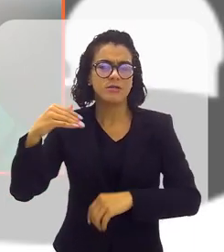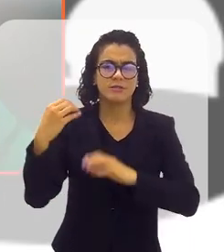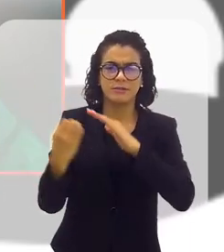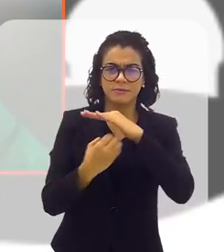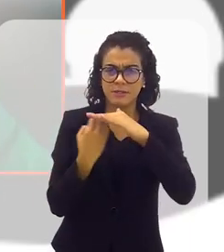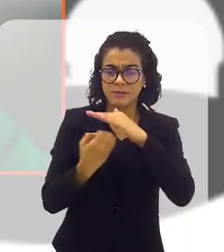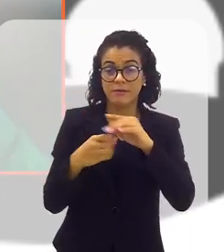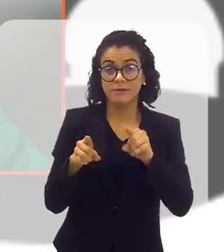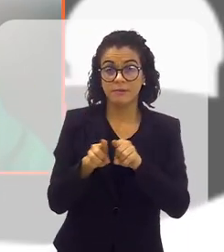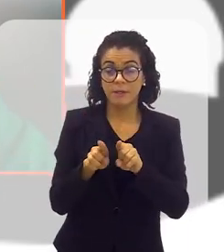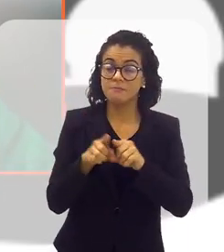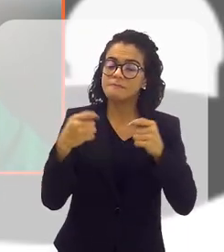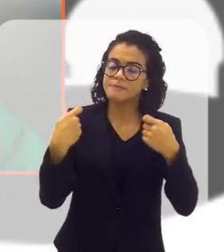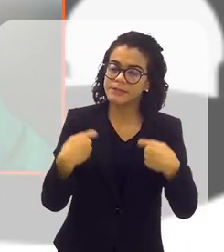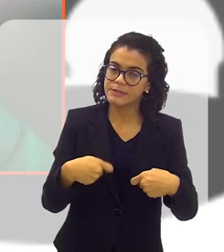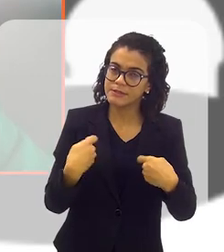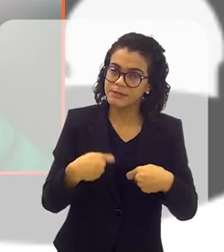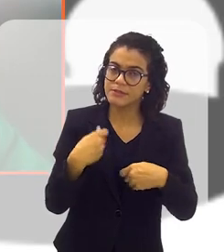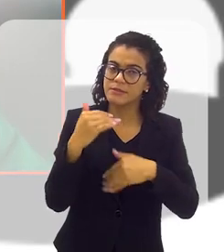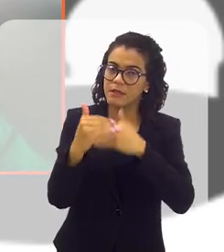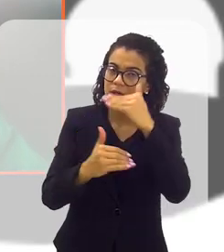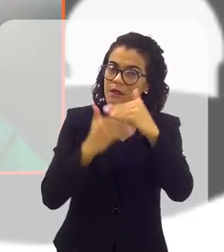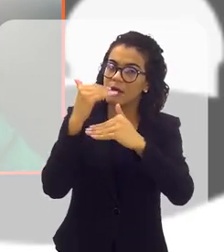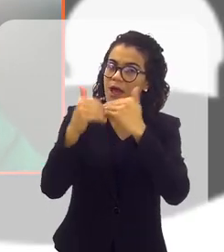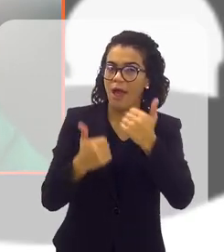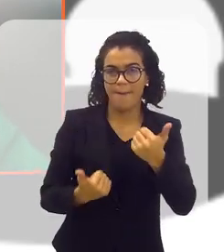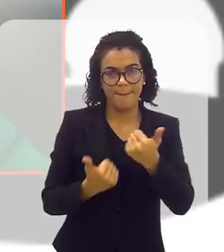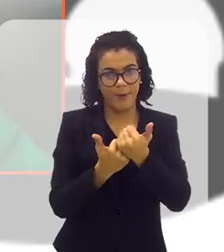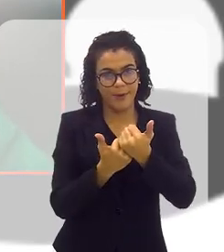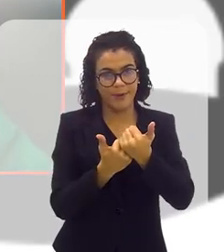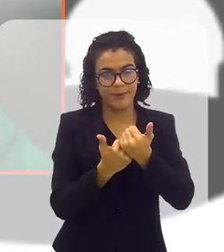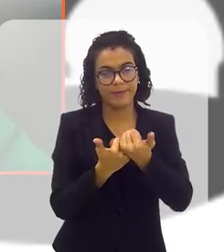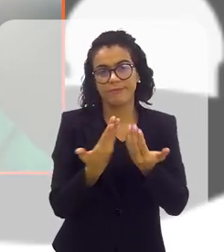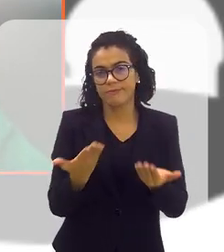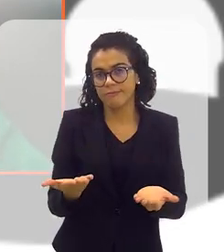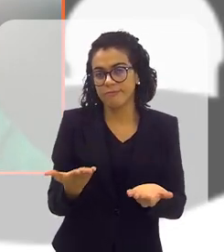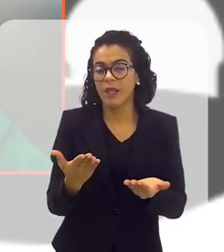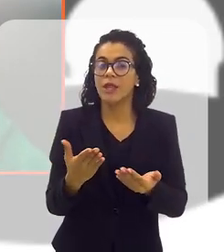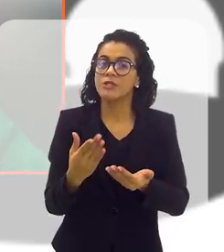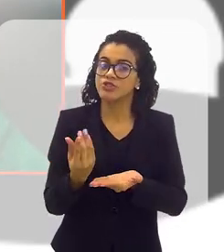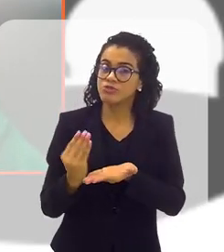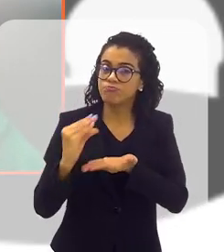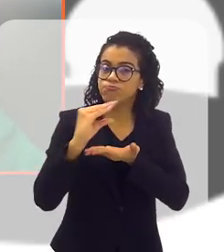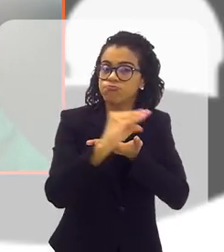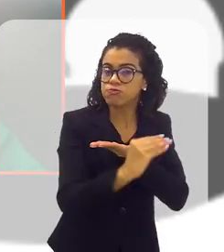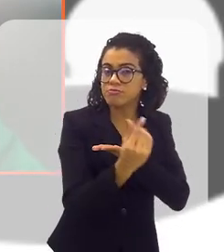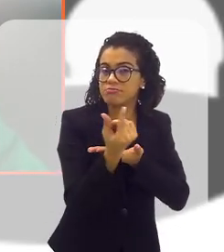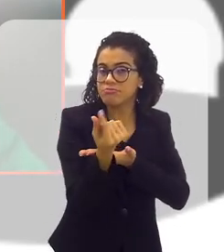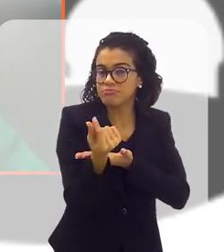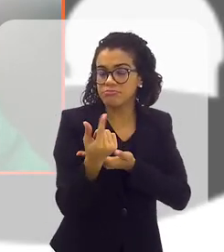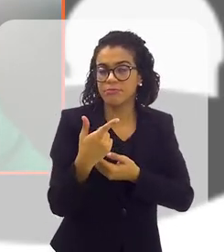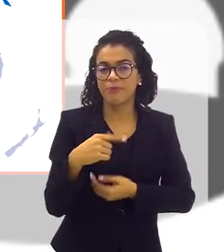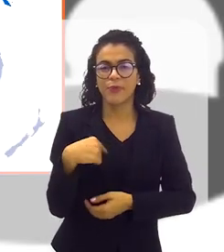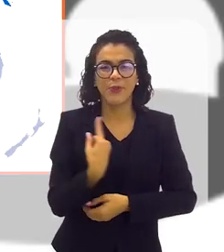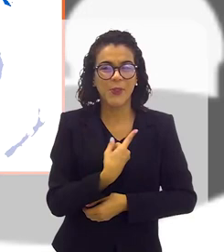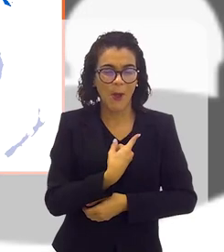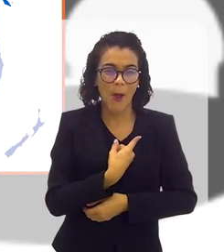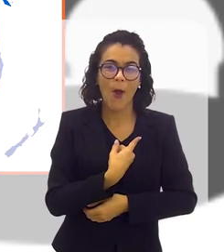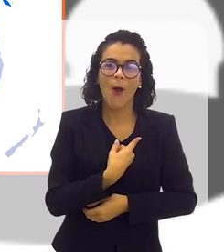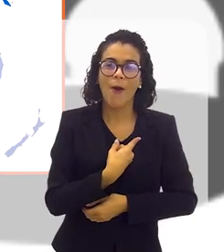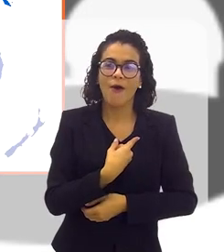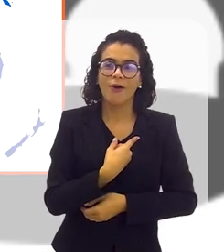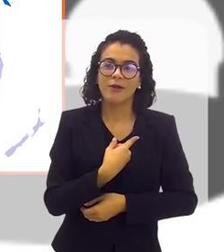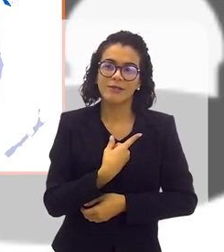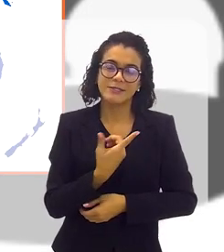empresárias, mas que precisa realmente cada vez mais de apoio, né? De contribuições. Nós